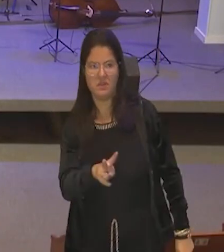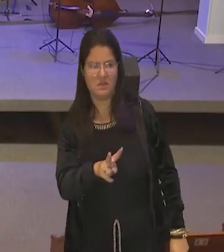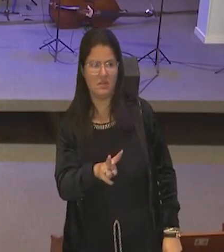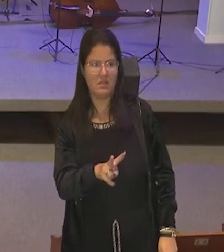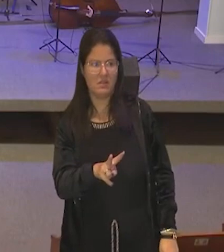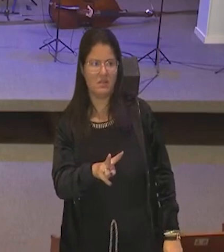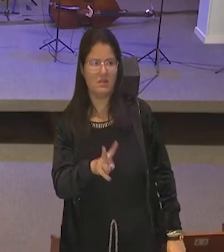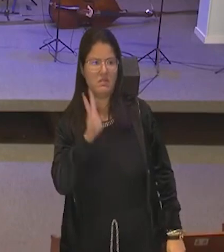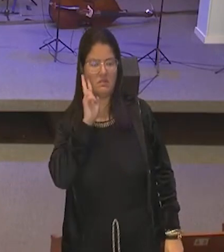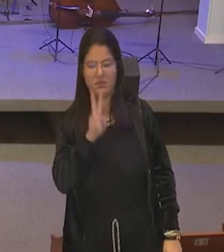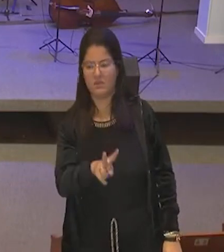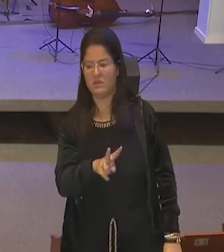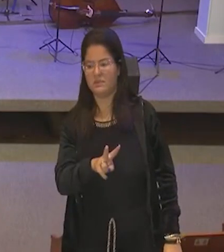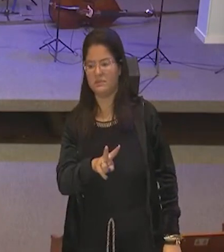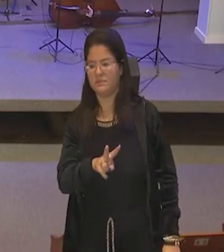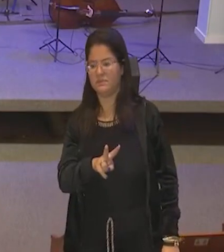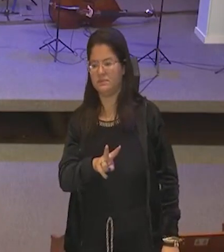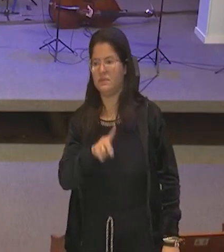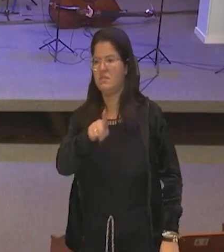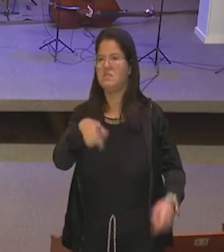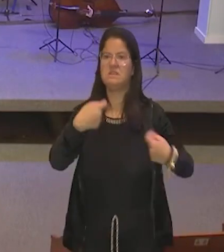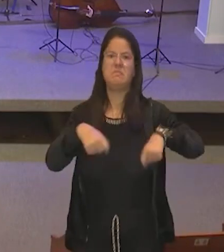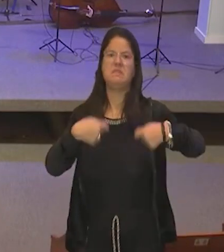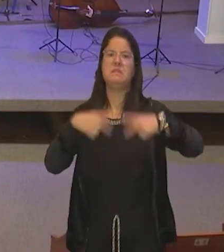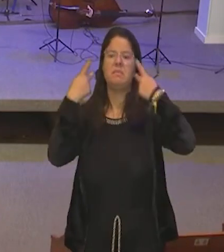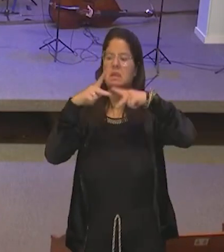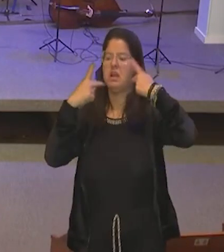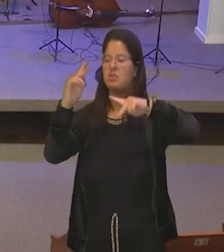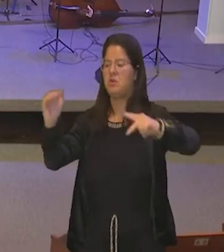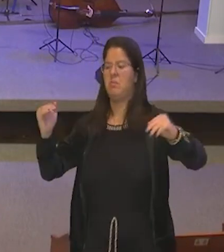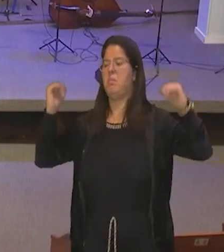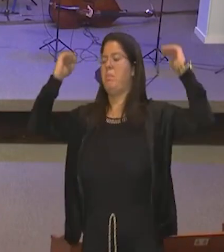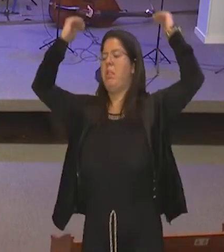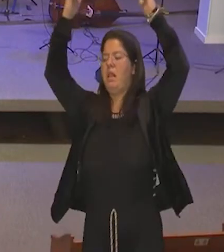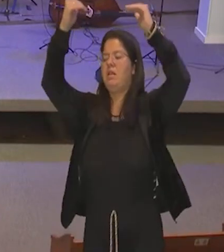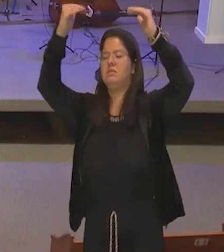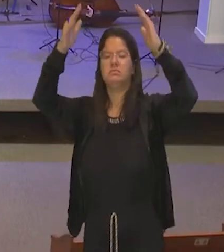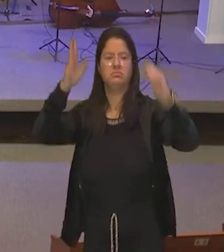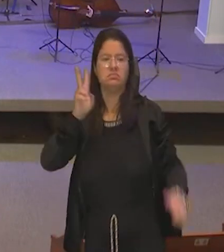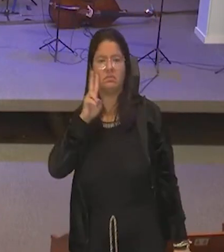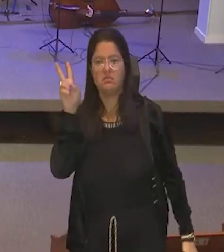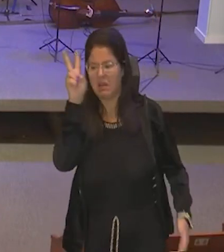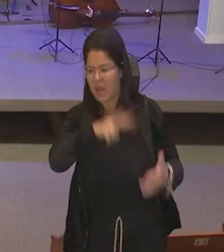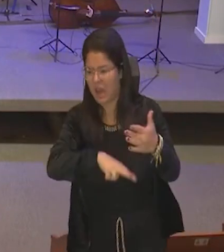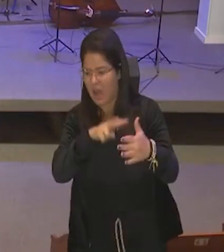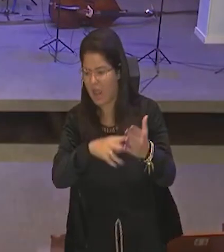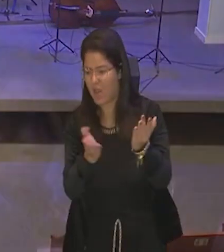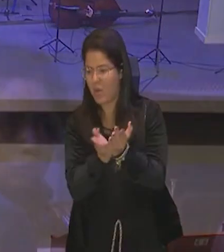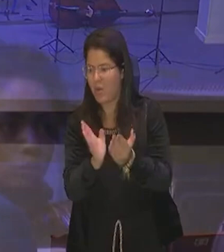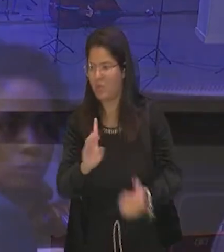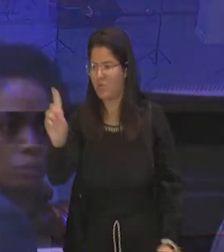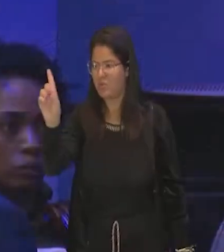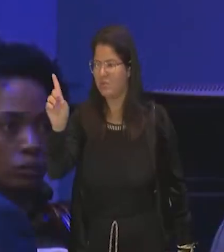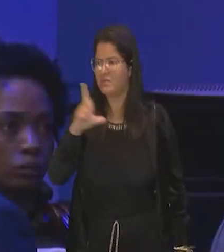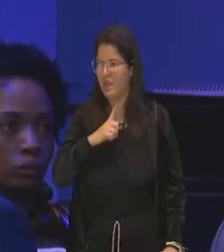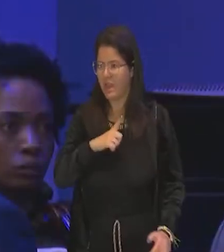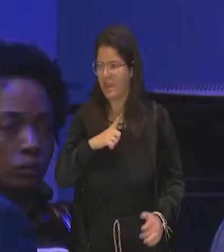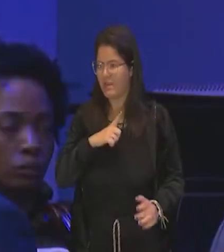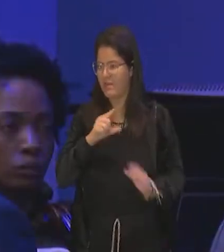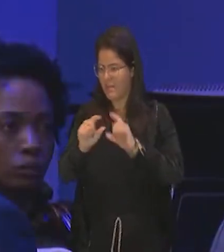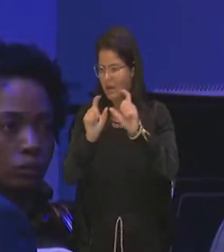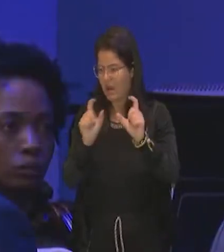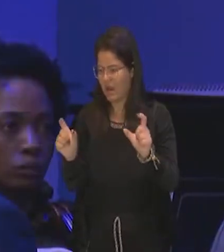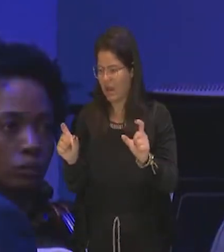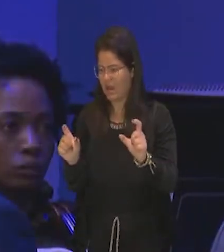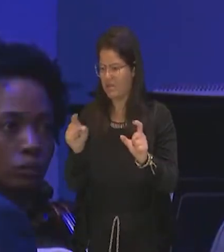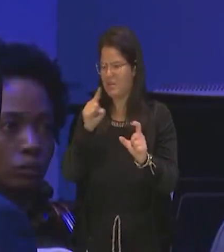Alguém viu isso aqui? Que você seja um grande pregador, Timóteo. Alguém leu? Na sua Bíblia está escrito isso. Que